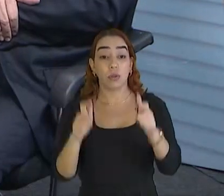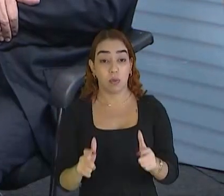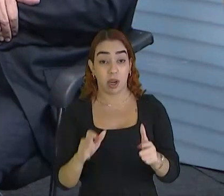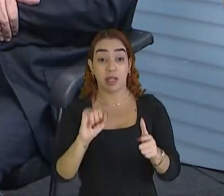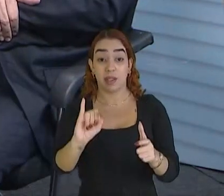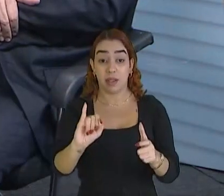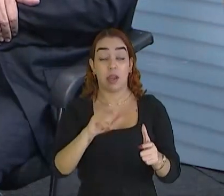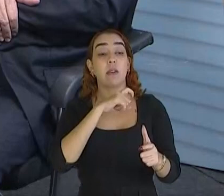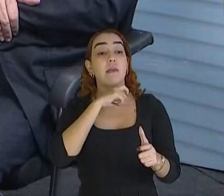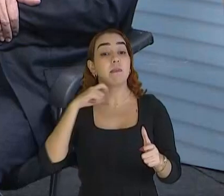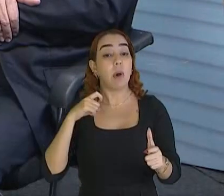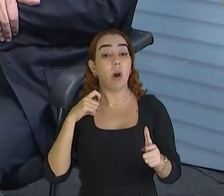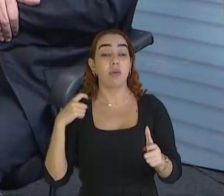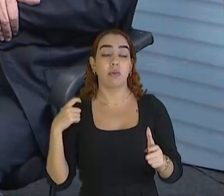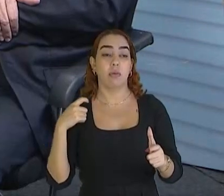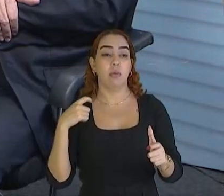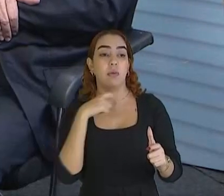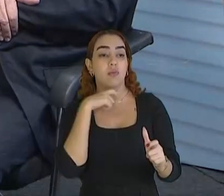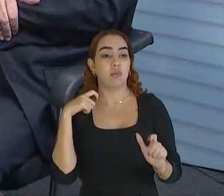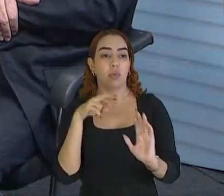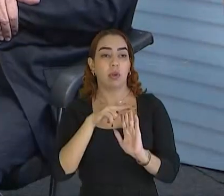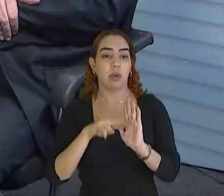registrados e conhecidos para, por exemplo,